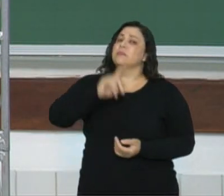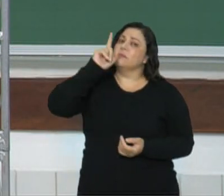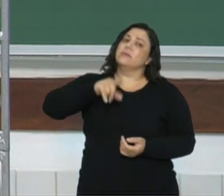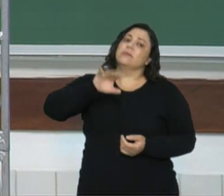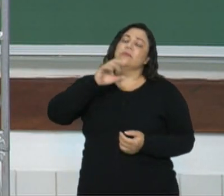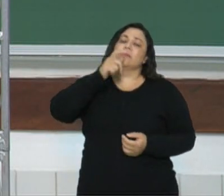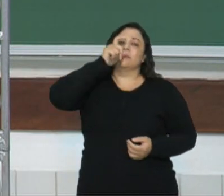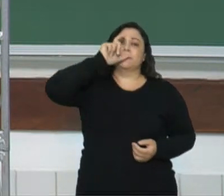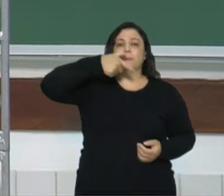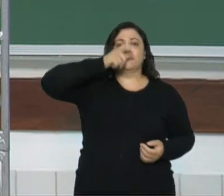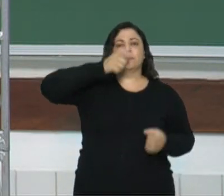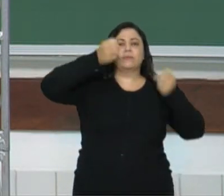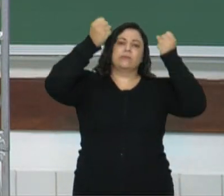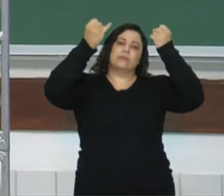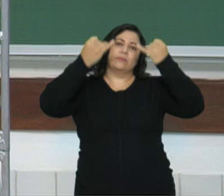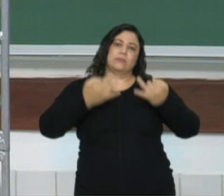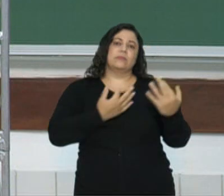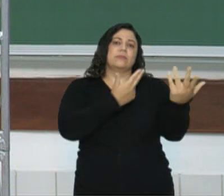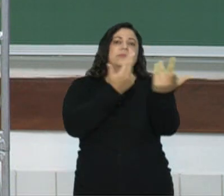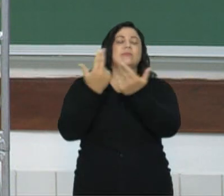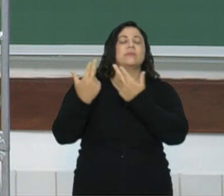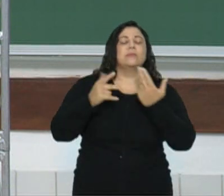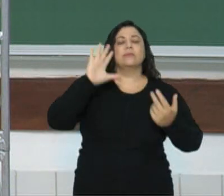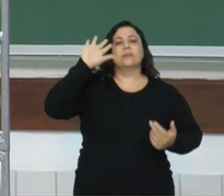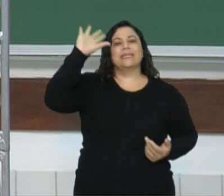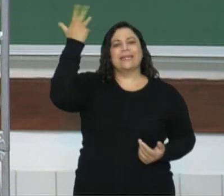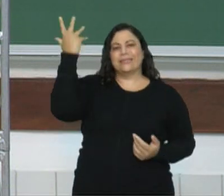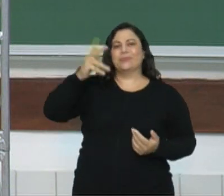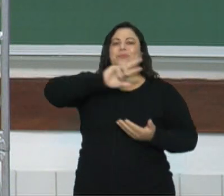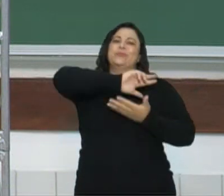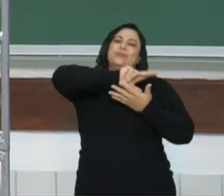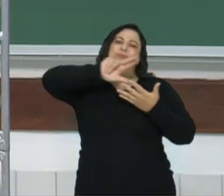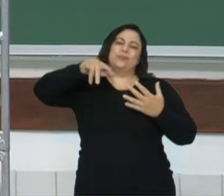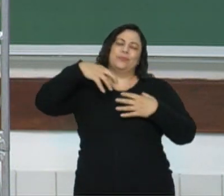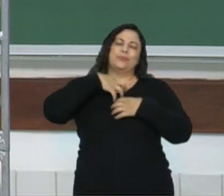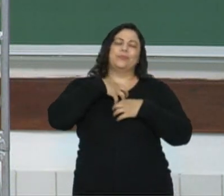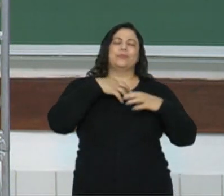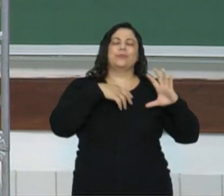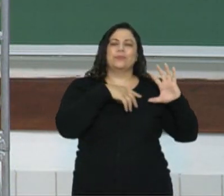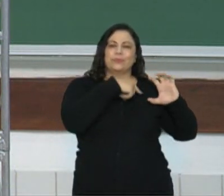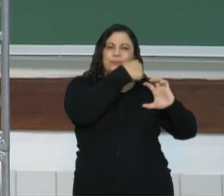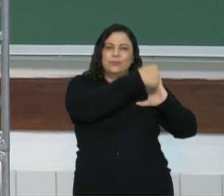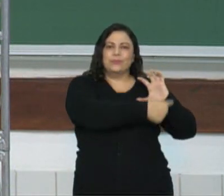que o Descartes está falando. E o mesmo acontece com todos os outros sentidos.